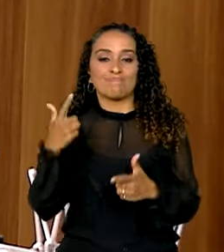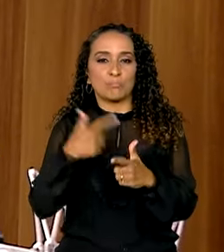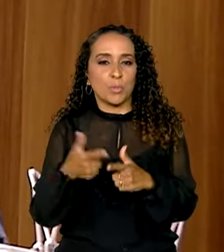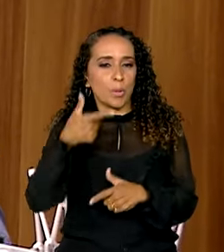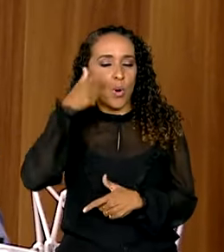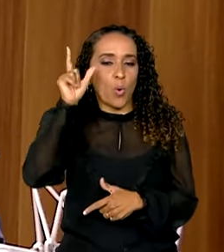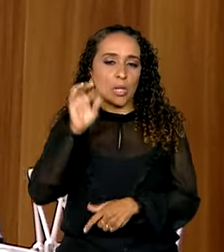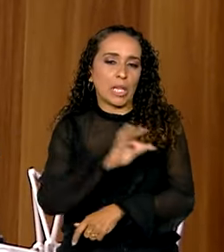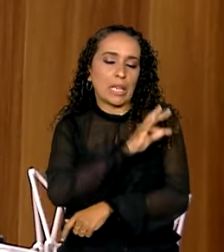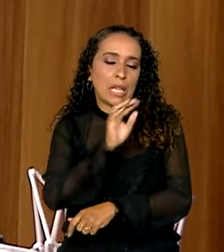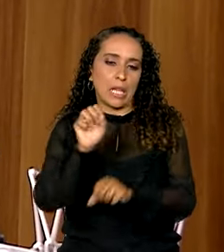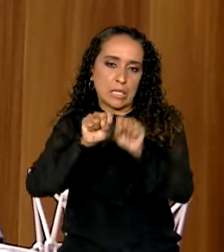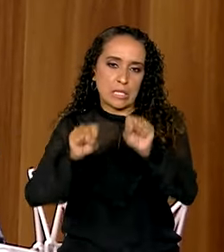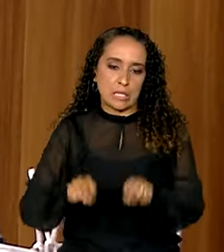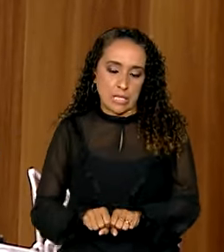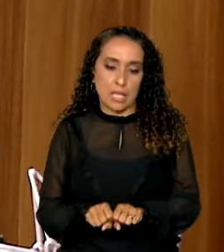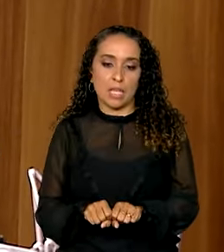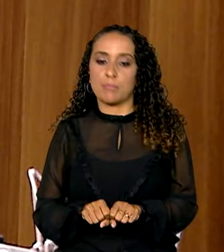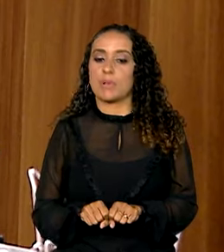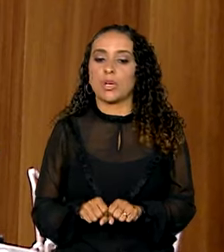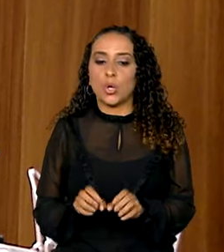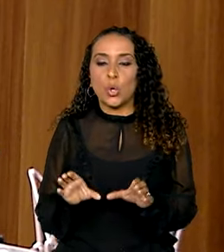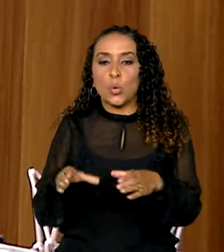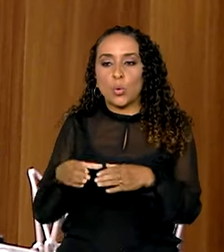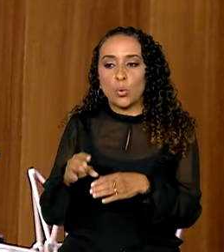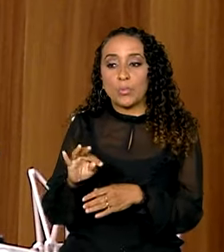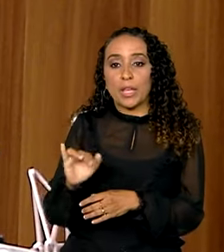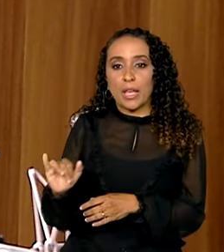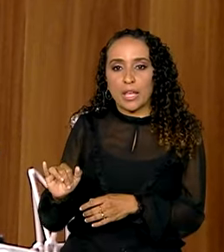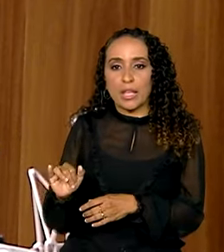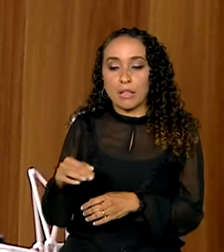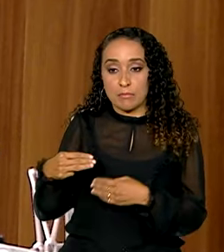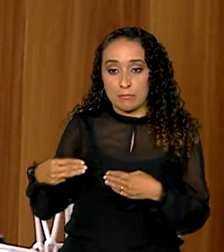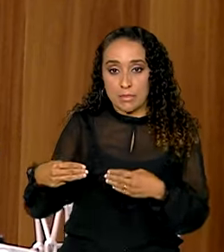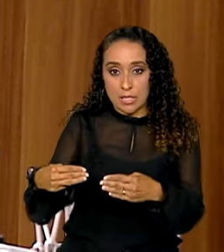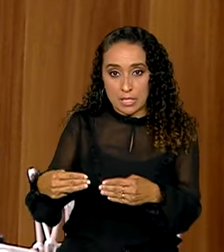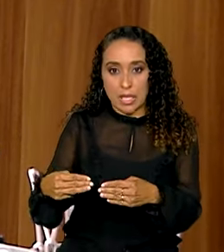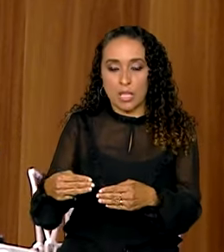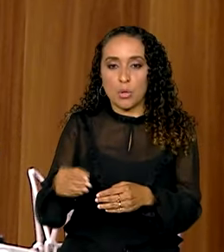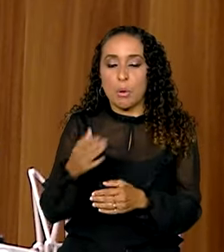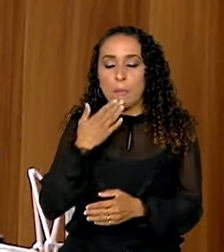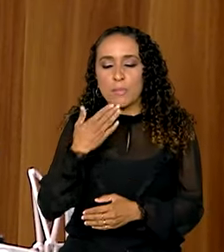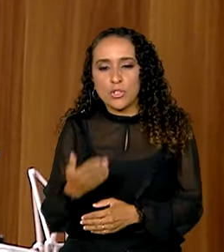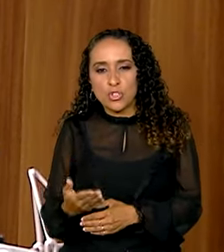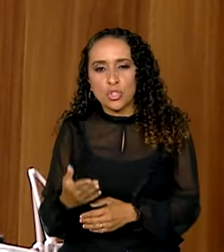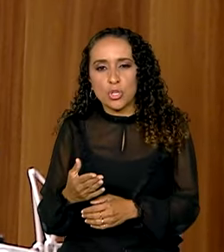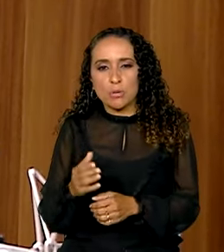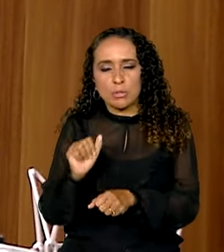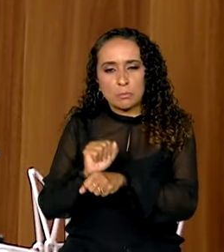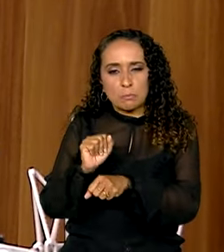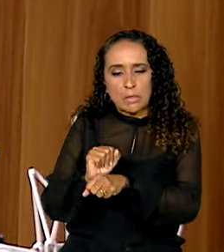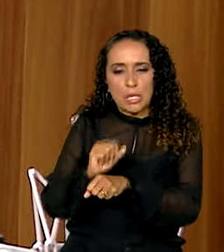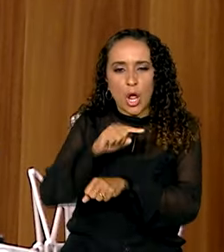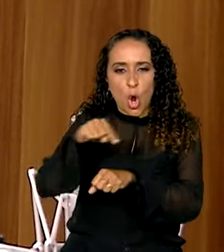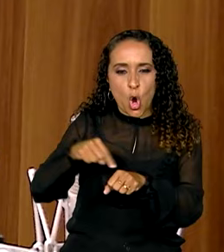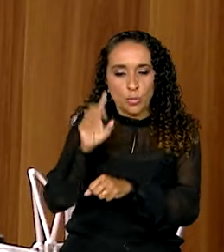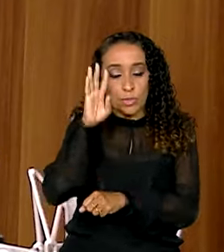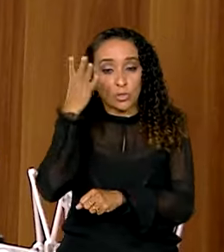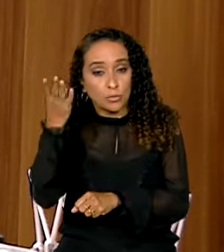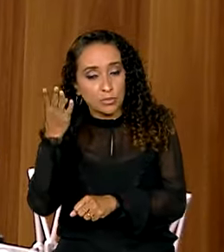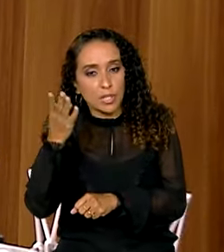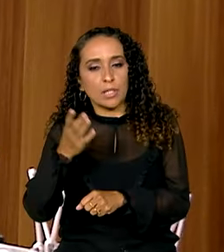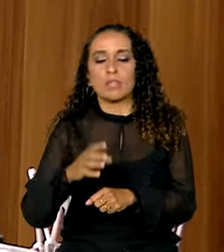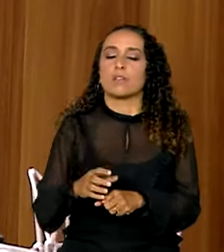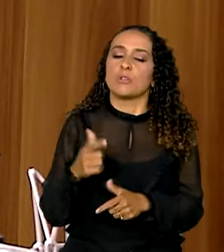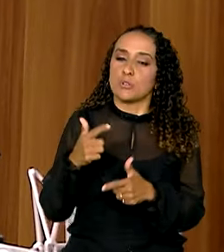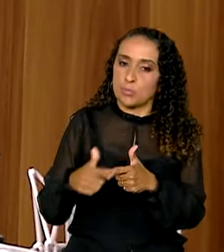ontem técnico no sistema, a equipe de TI do Ministério solicitou algumas horas para resolver,